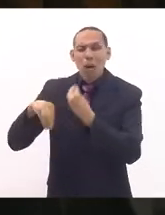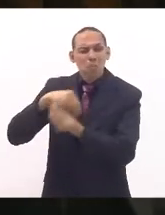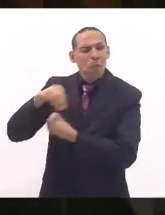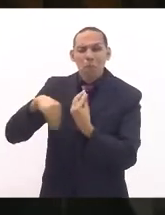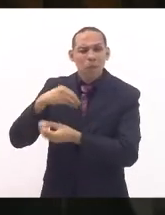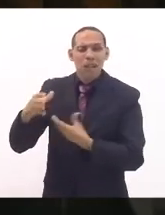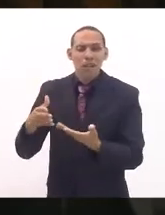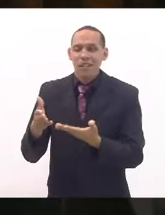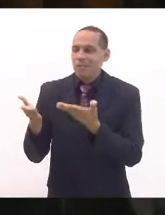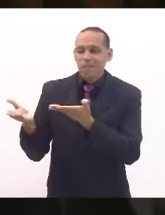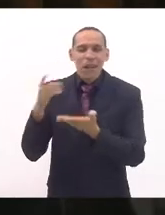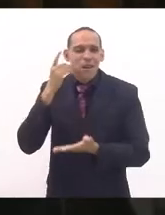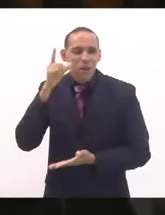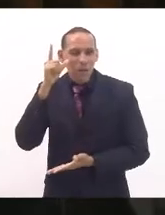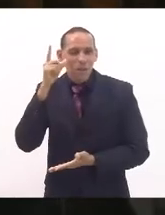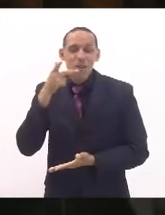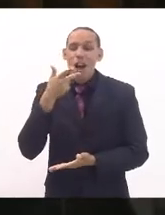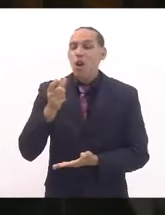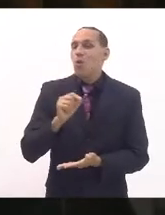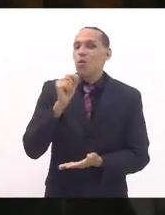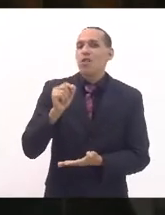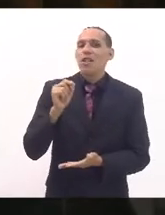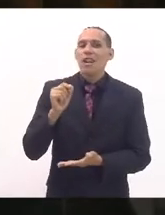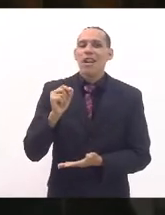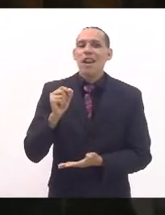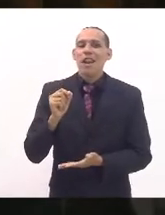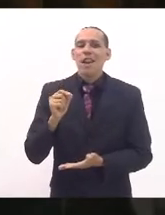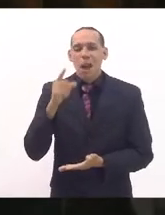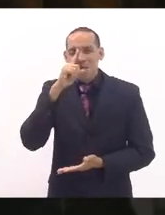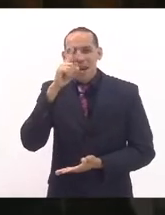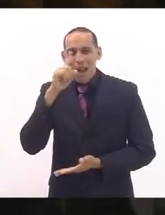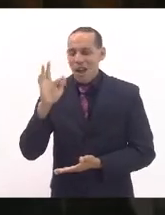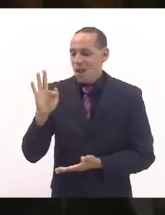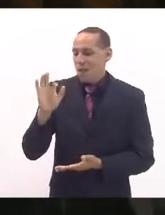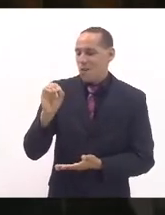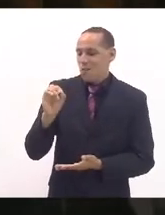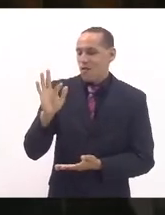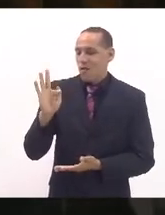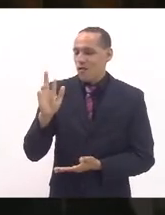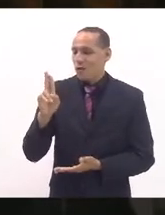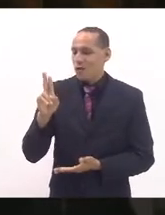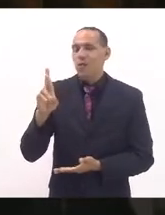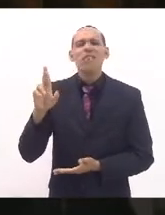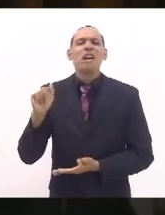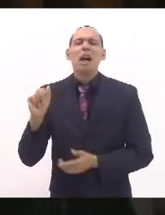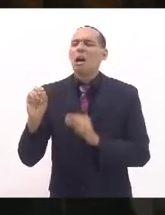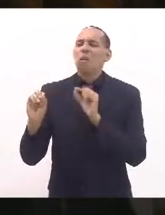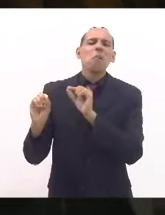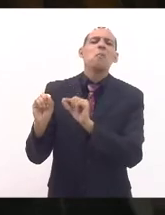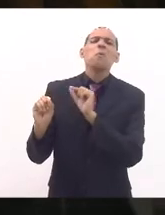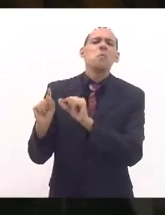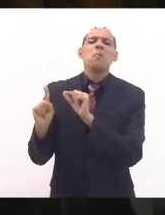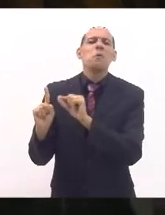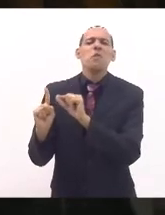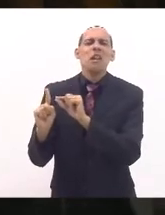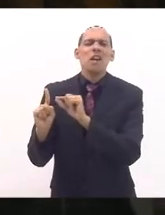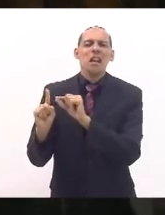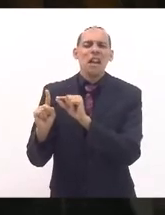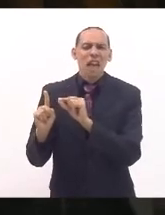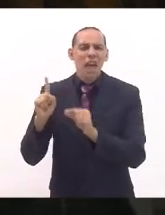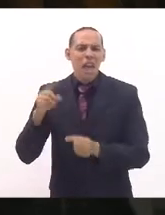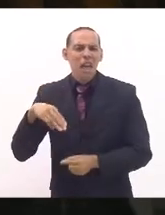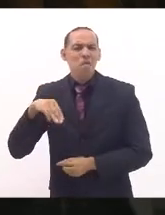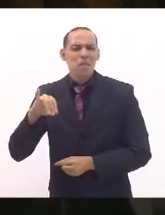no microfone, por exemplo, o biscoito Fofura. O que é aquele biscoito? Ele é feito de quê? É de milho? É de